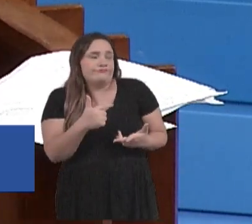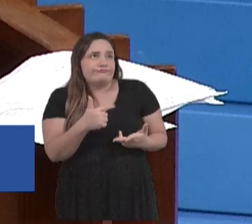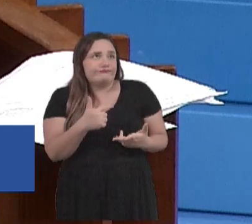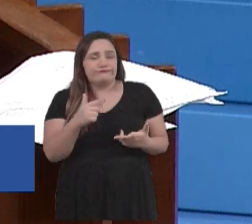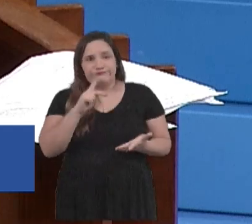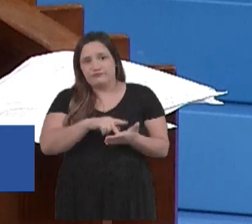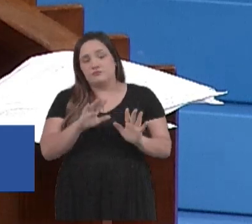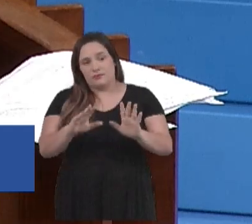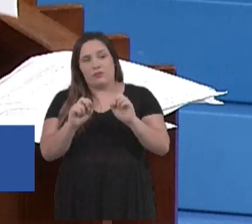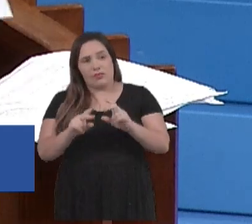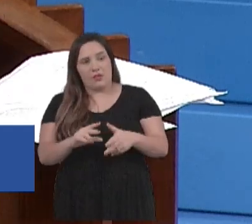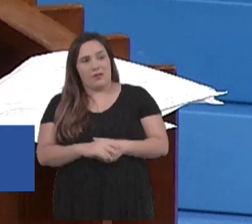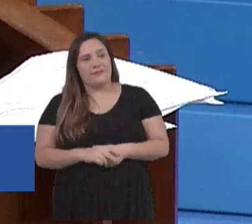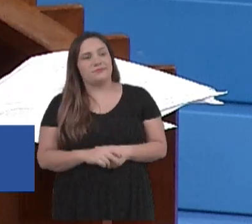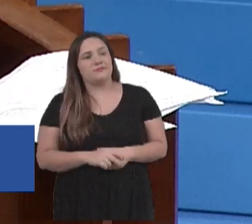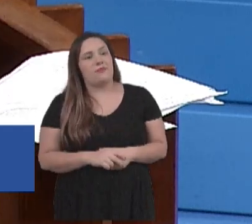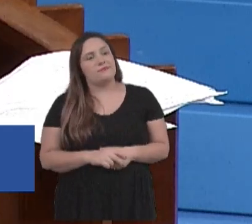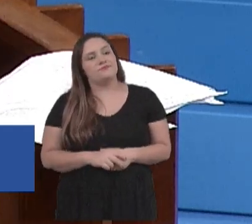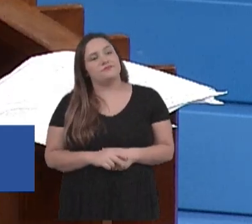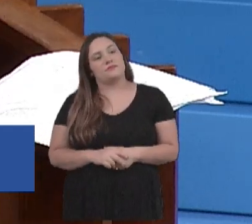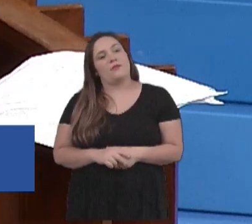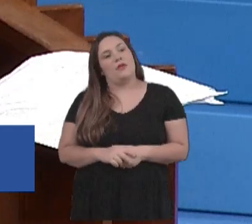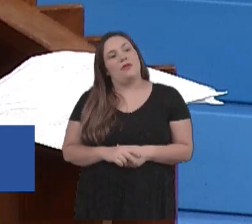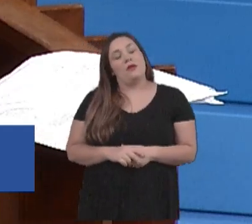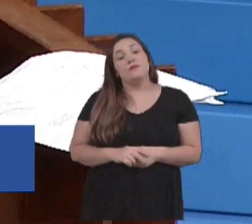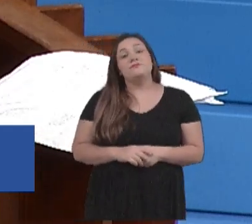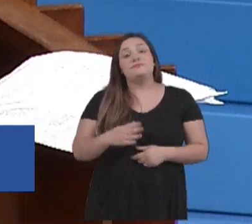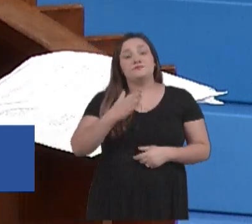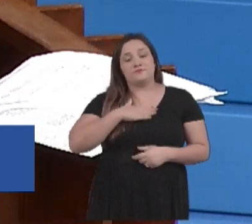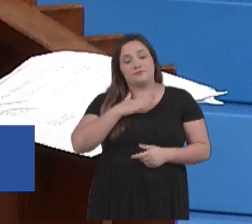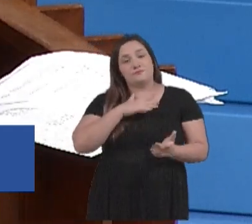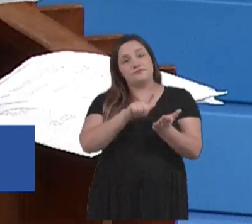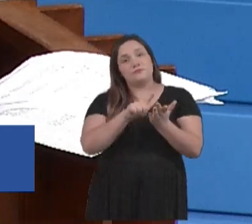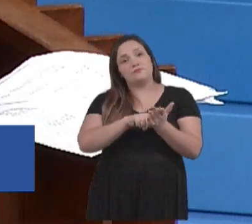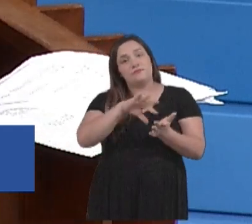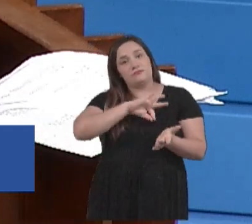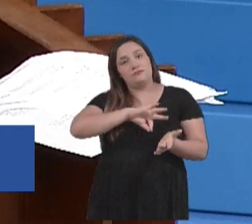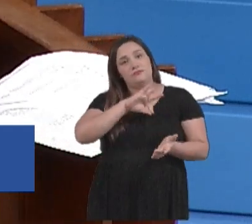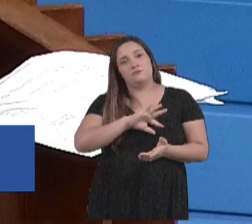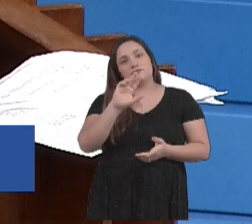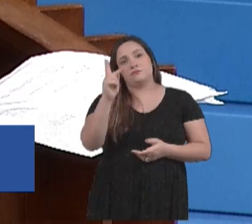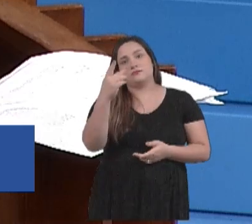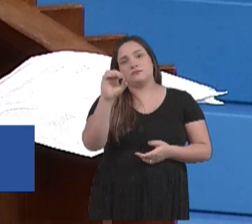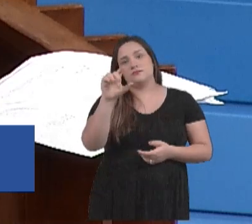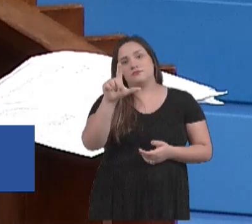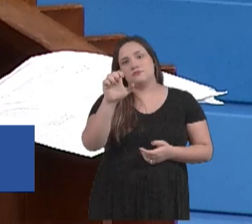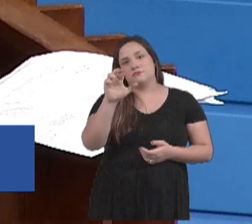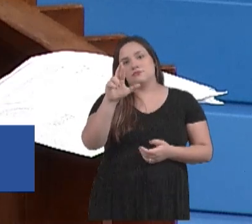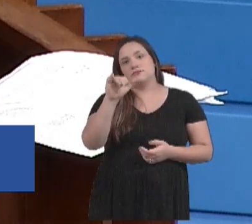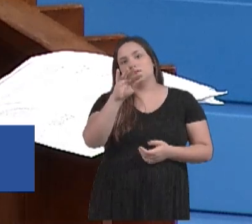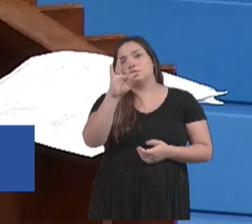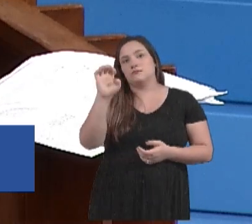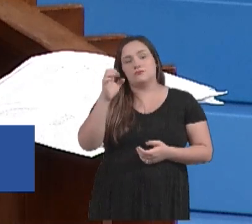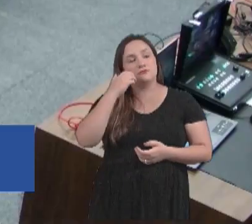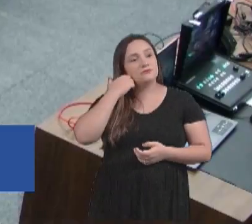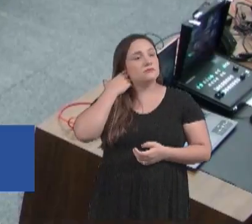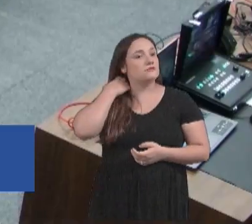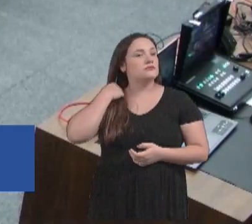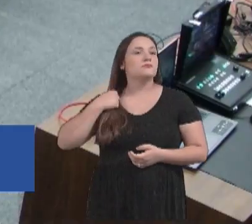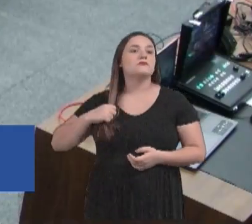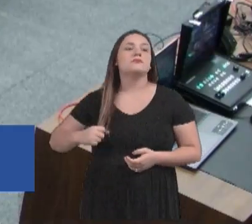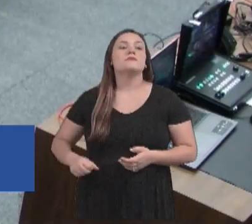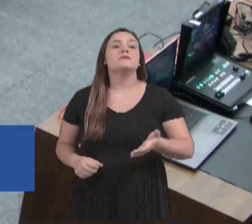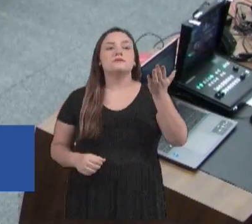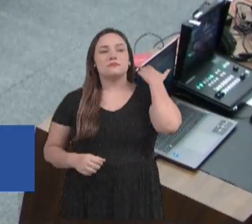olerite, presidente, Gerson Claro, de uma contribuição da CACEMES, de R$